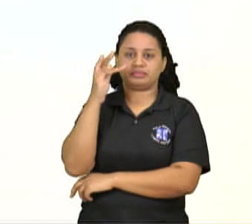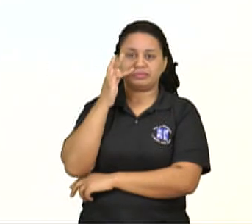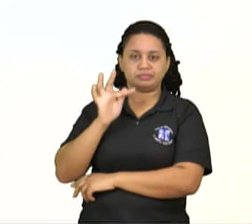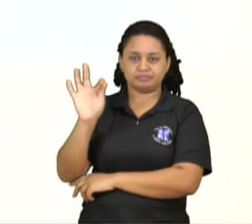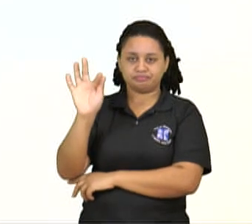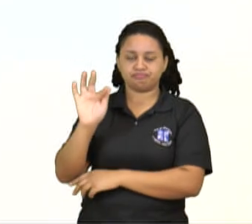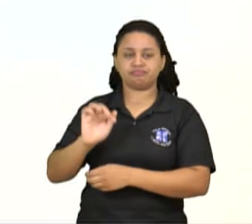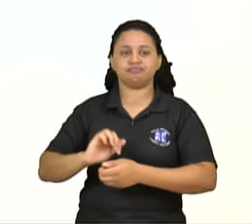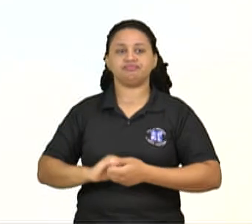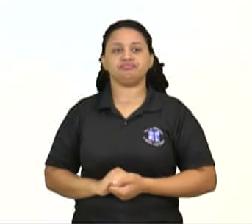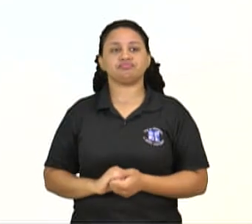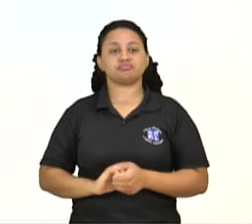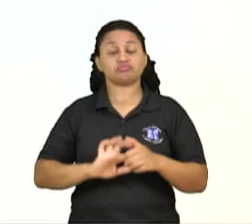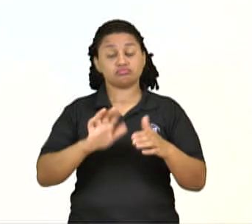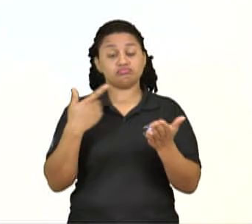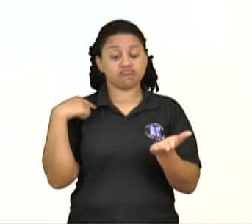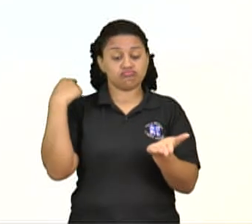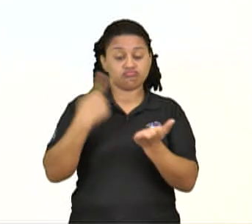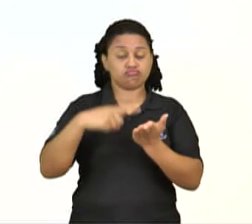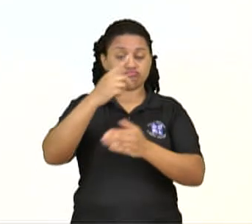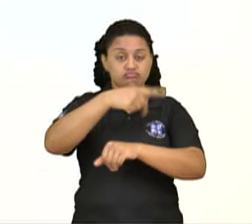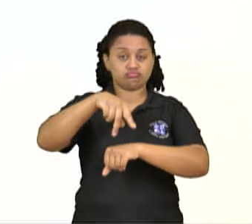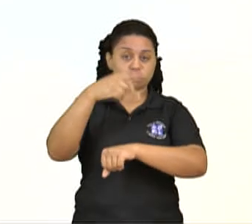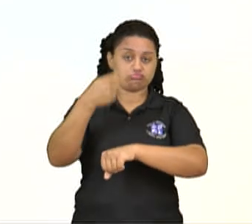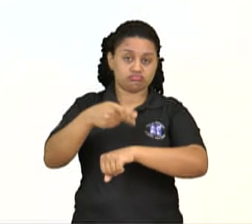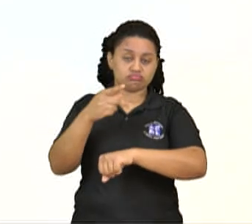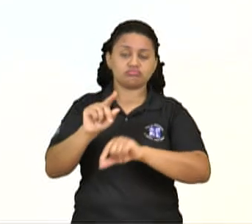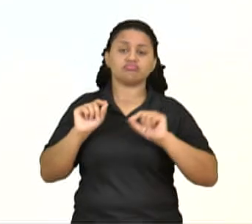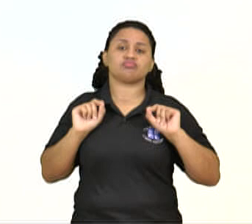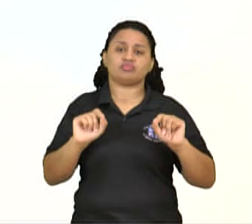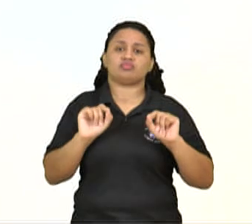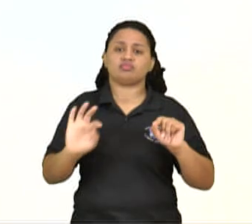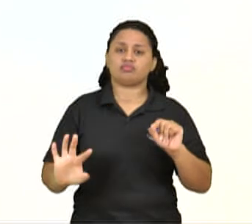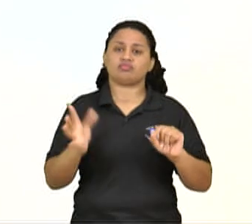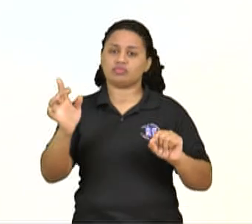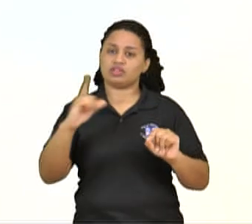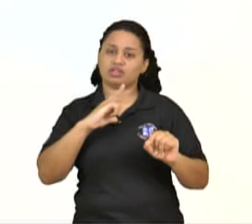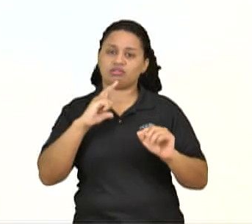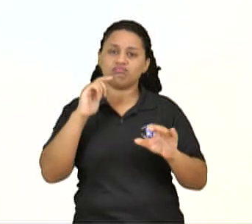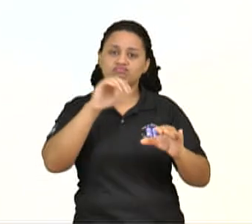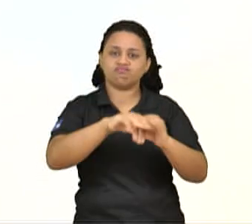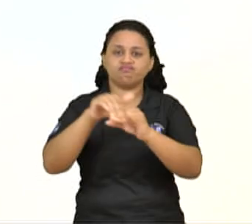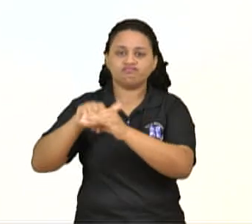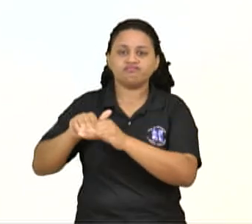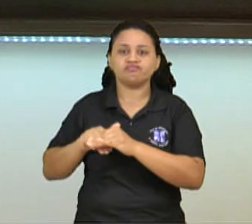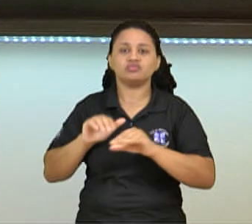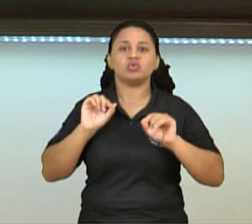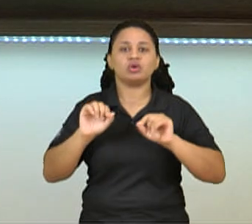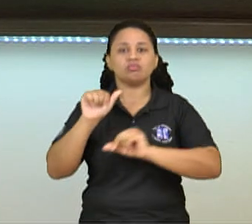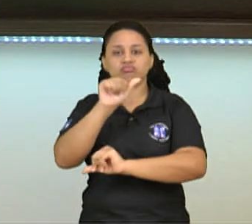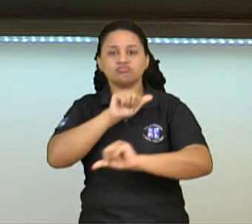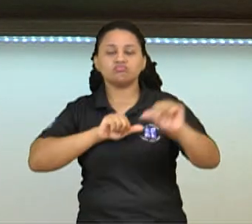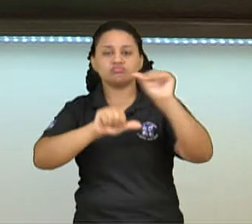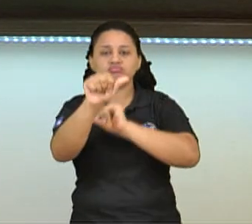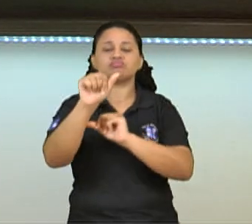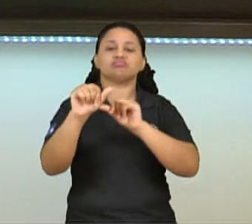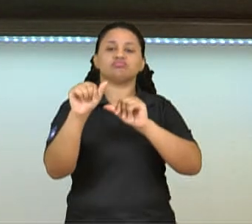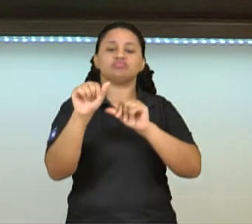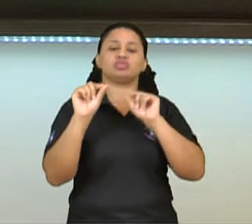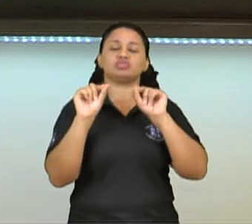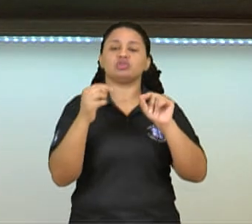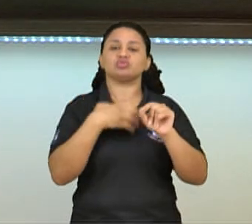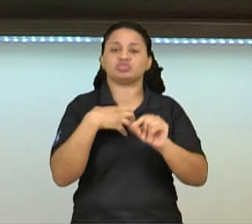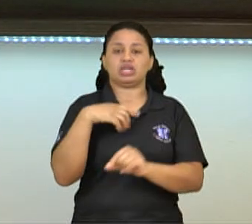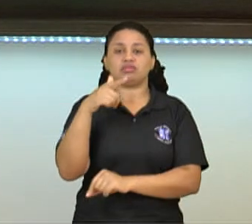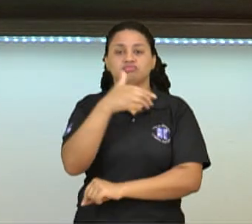A Convenção Nacional, então, eles vão fazer o seguinte, vão ocorrer eleições para modificar a estrutura daquele governo